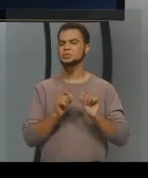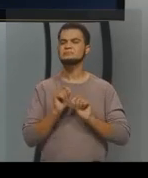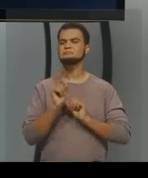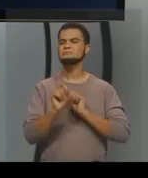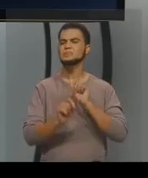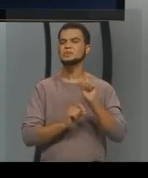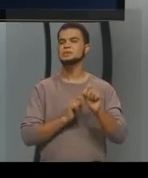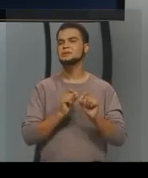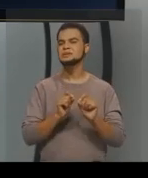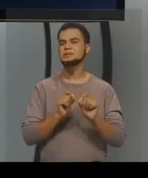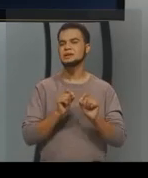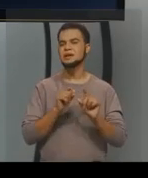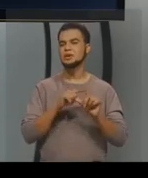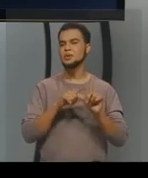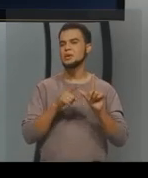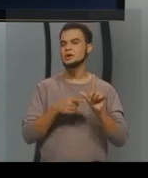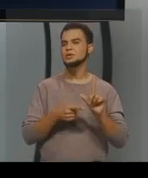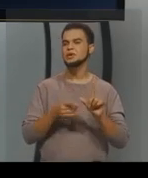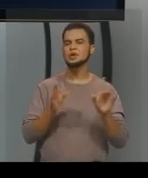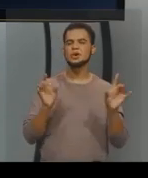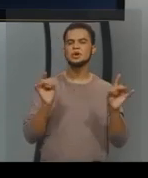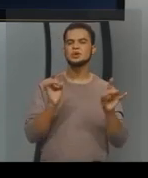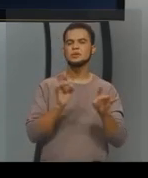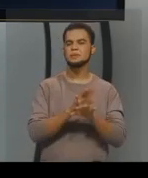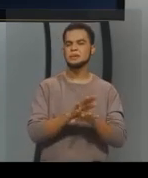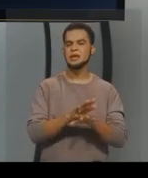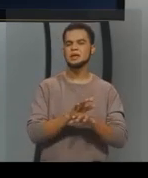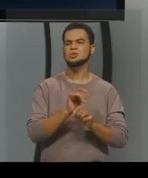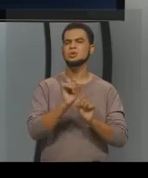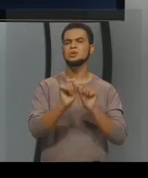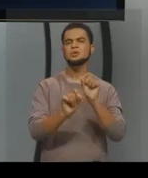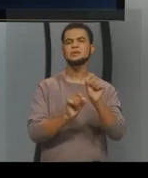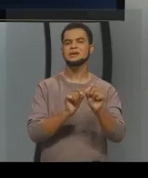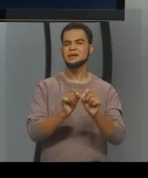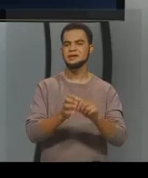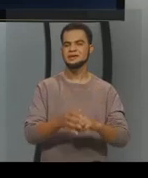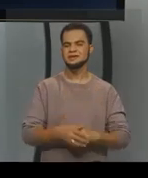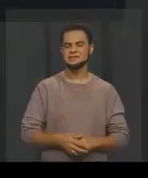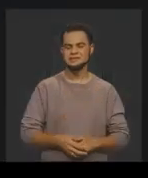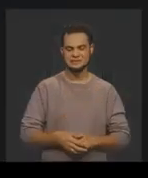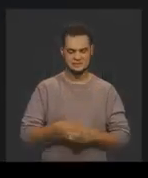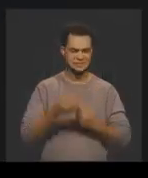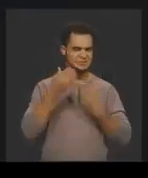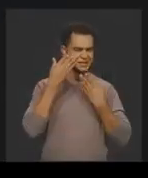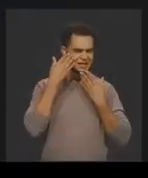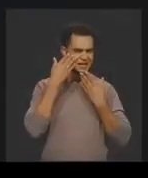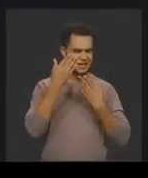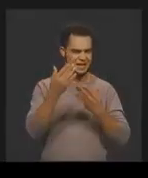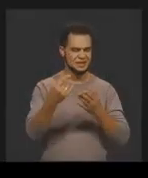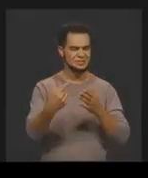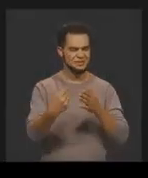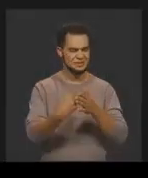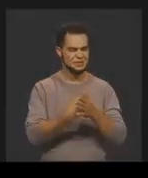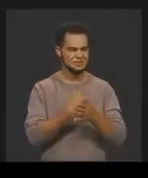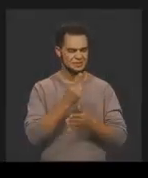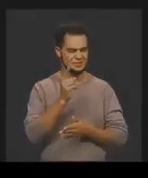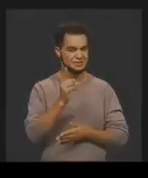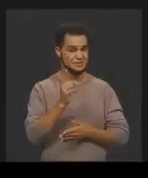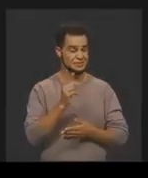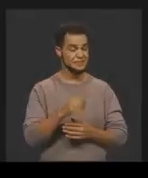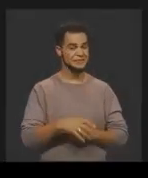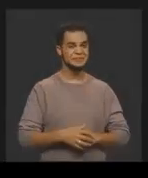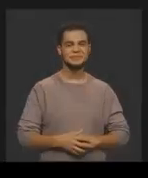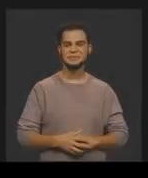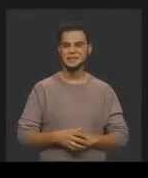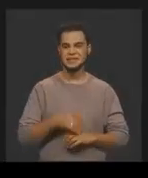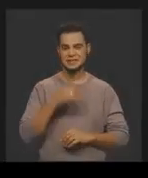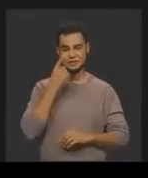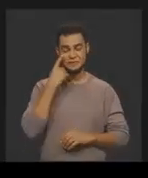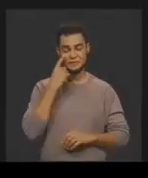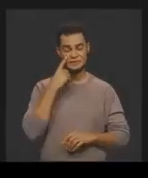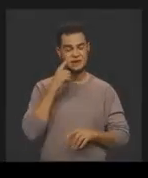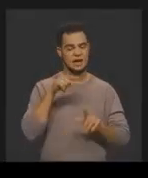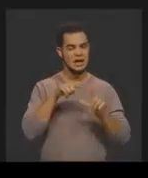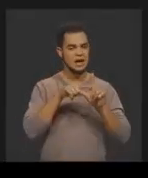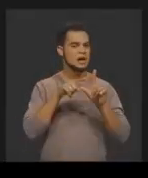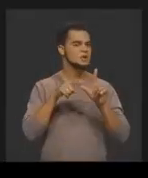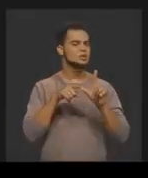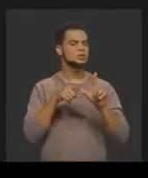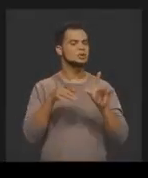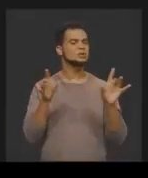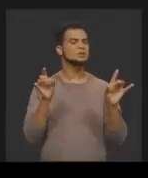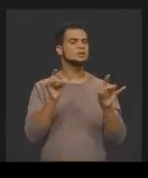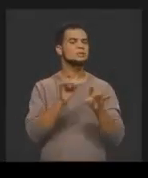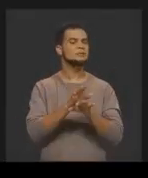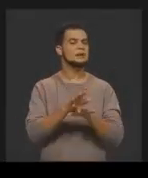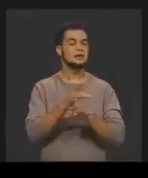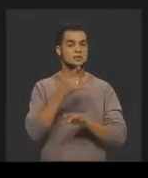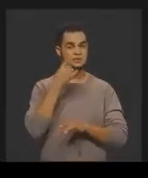pergunta do 7º ano. Ângulo completo? Muito obrigada pela pergunta. Então, vamos para o ângulo completo. Olha